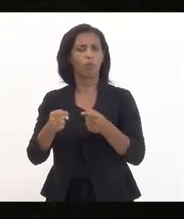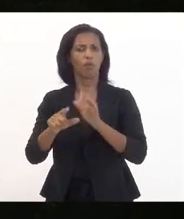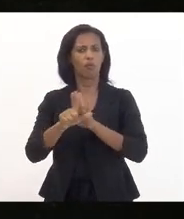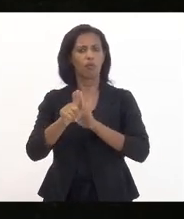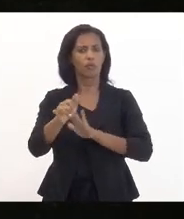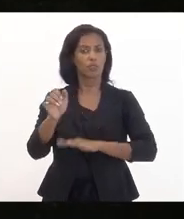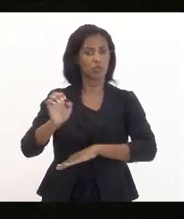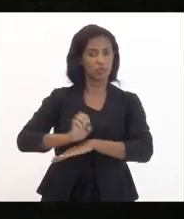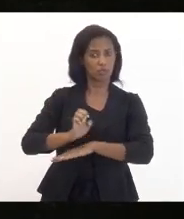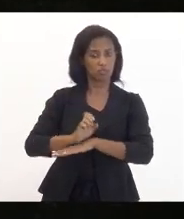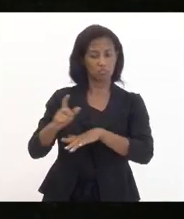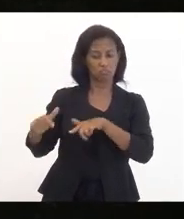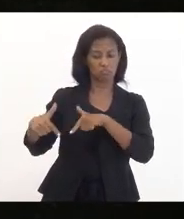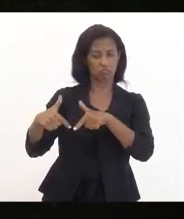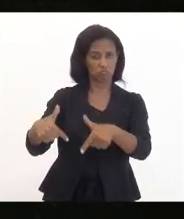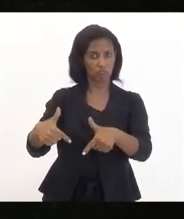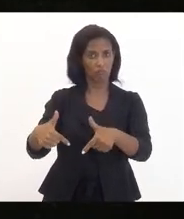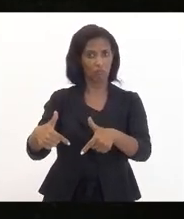de Estado,